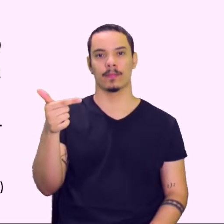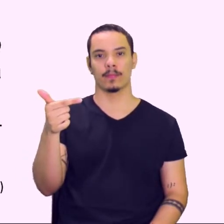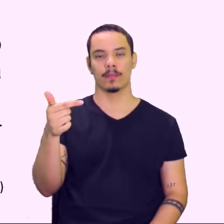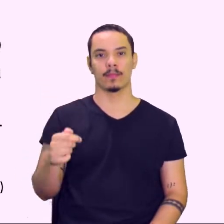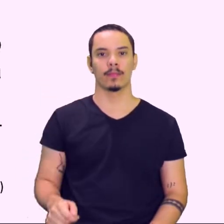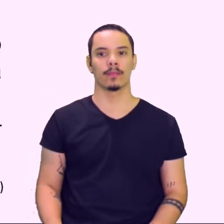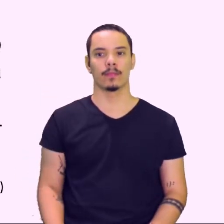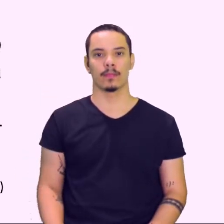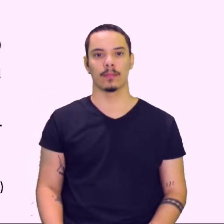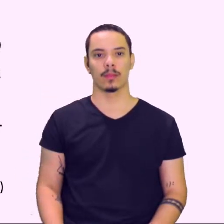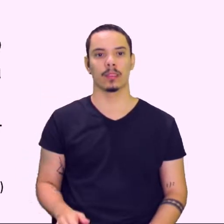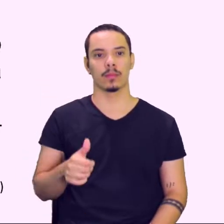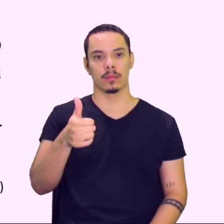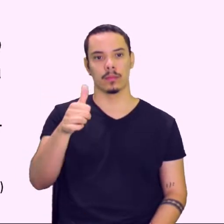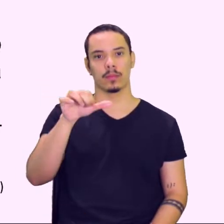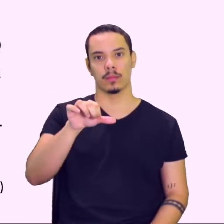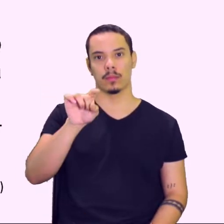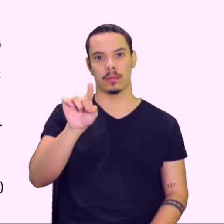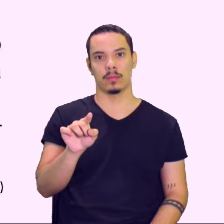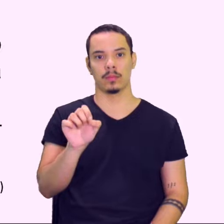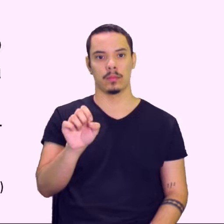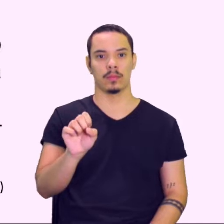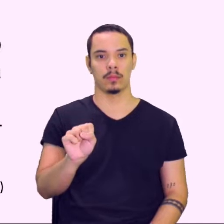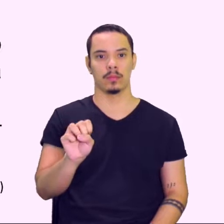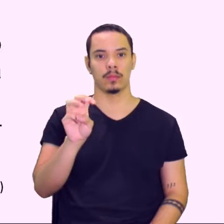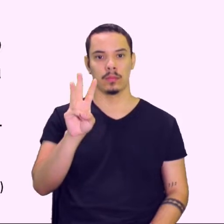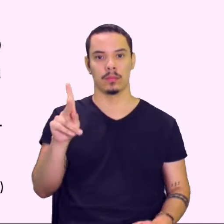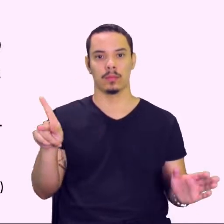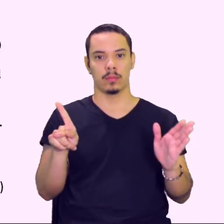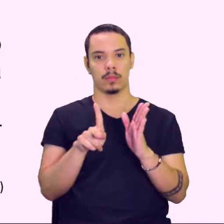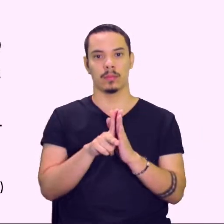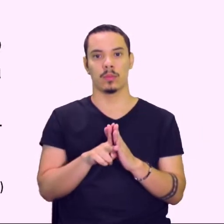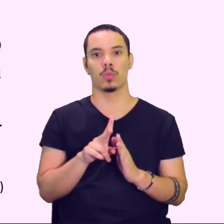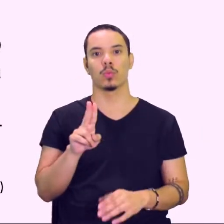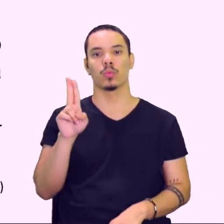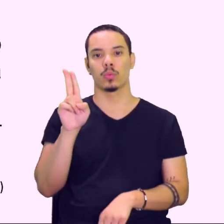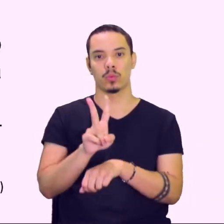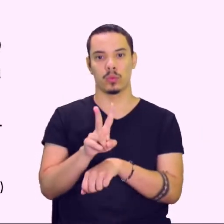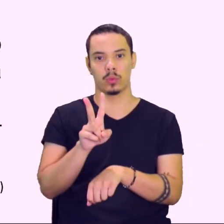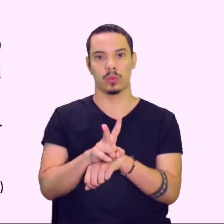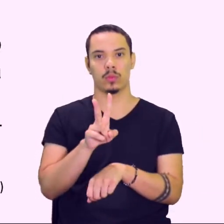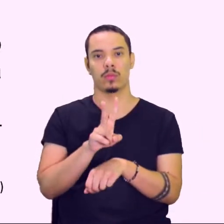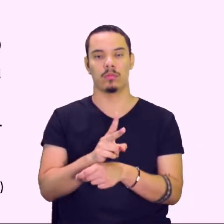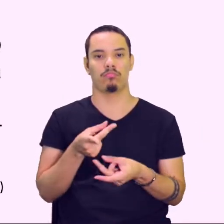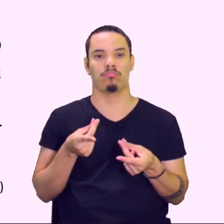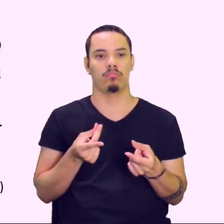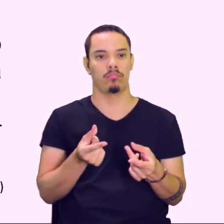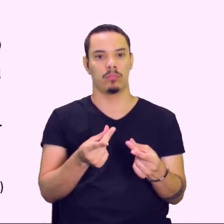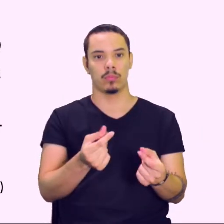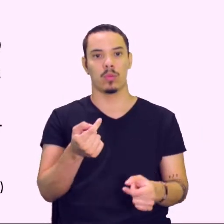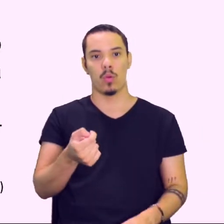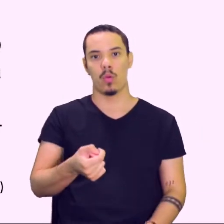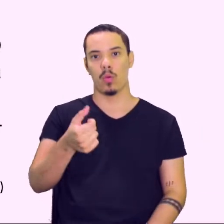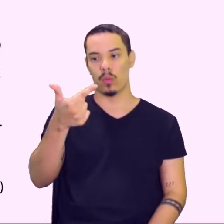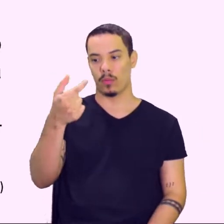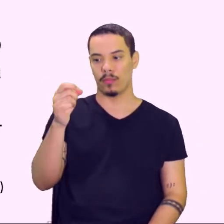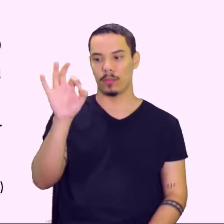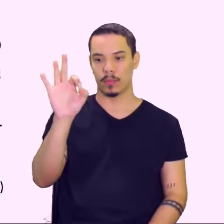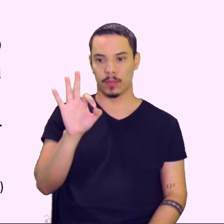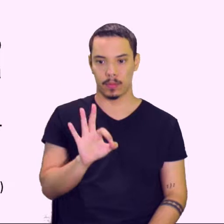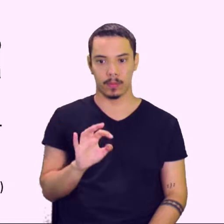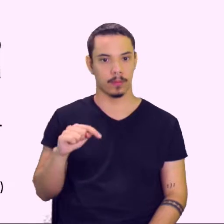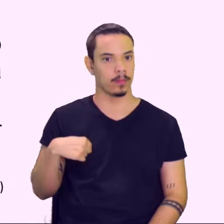Do qual 19,83 destinadas às unidades de conservação. Quase então 20% aí do estado de Rondônia. Isso. A gente